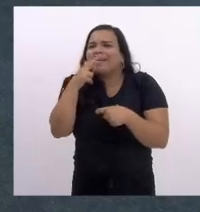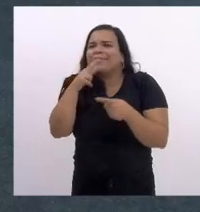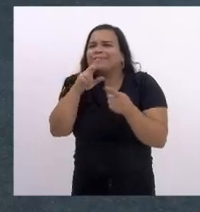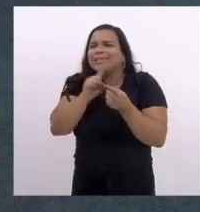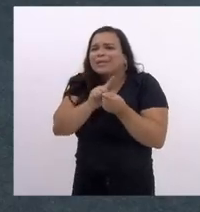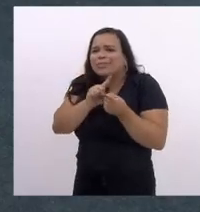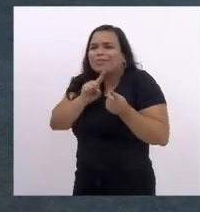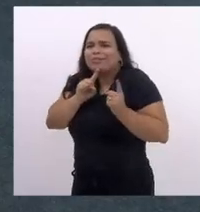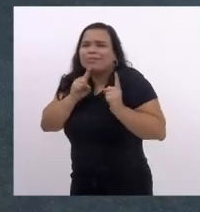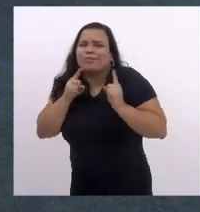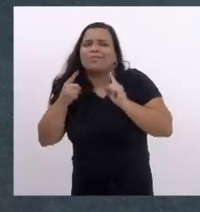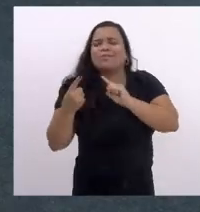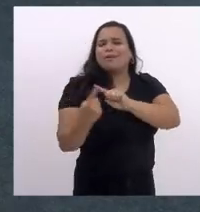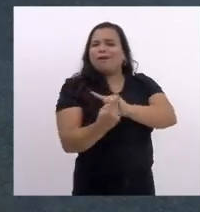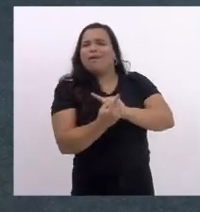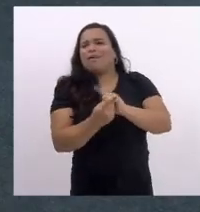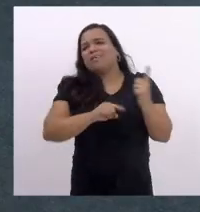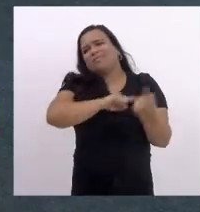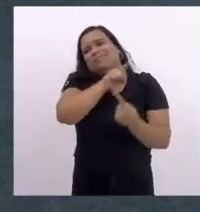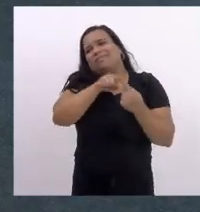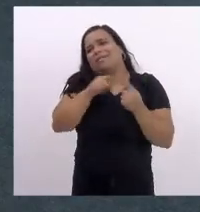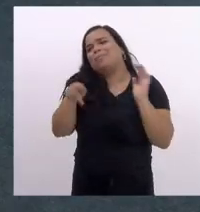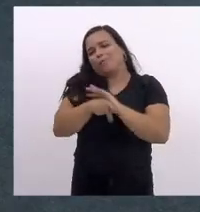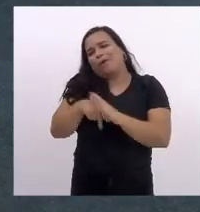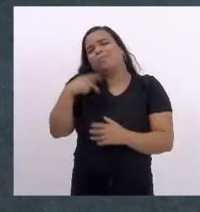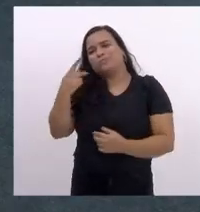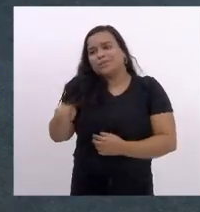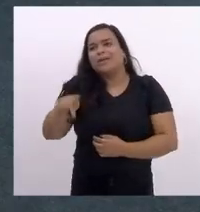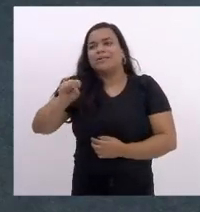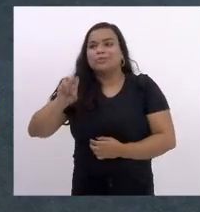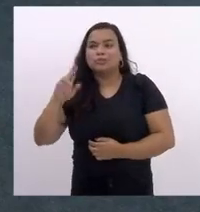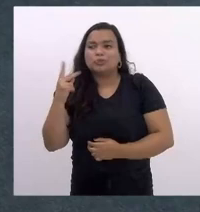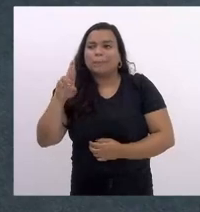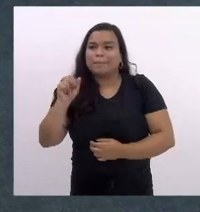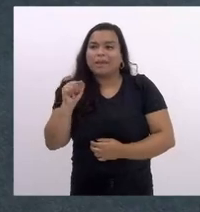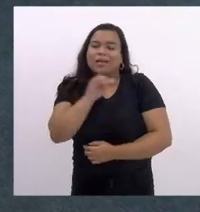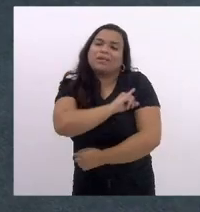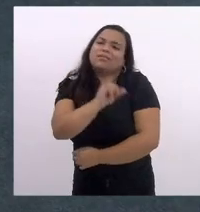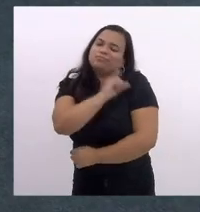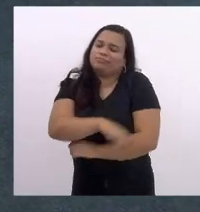o Supera Rio. Então, nesse sentido, a gente está indicando aqui